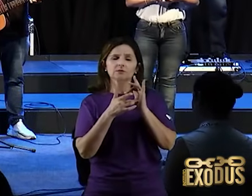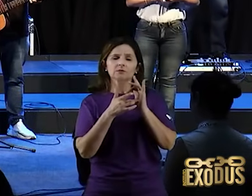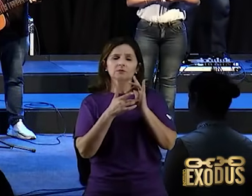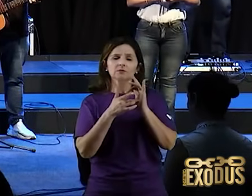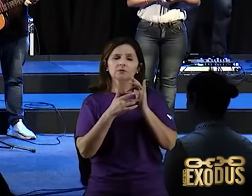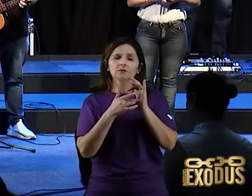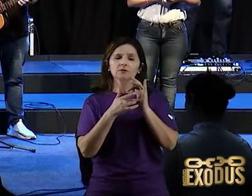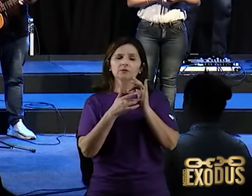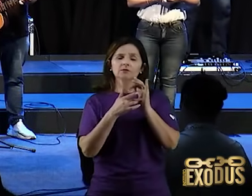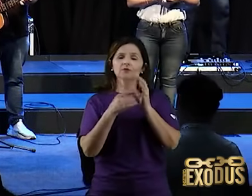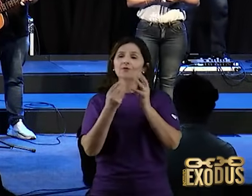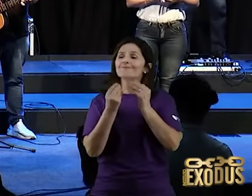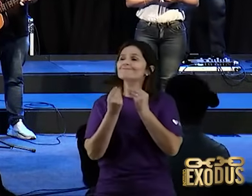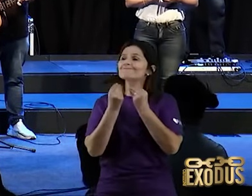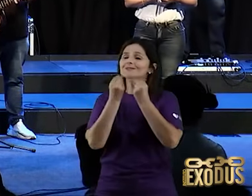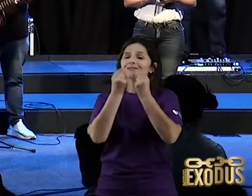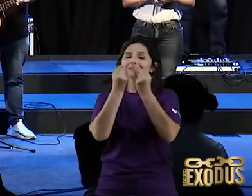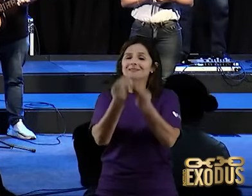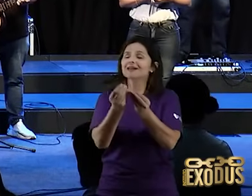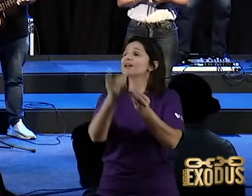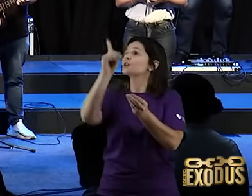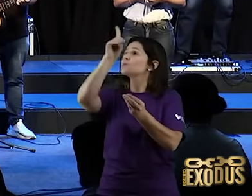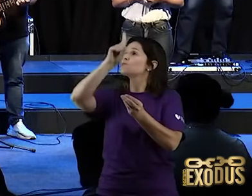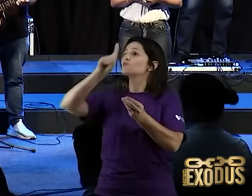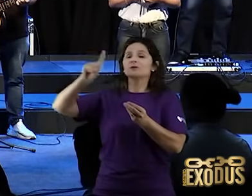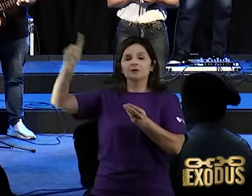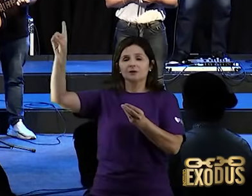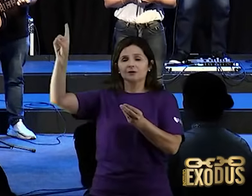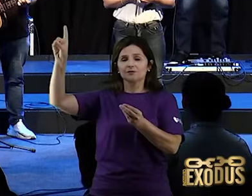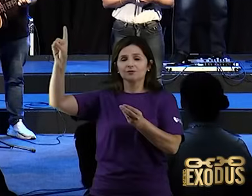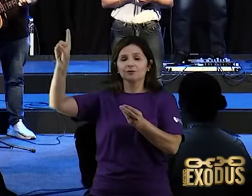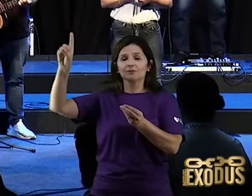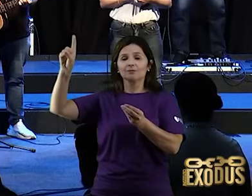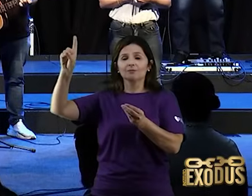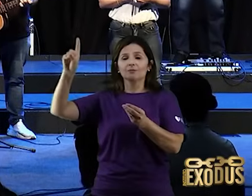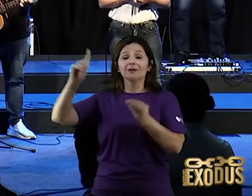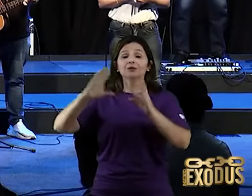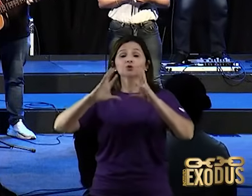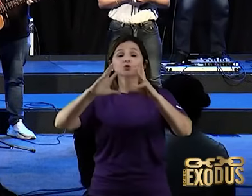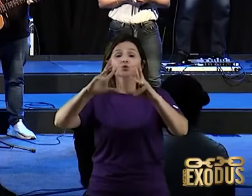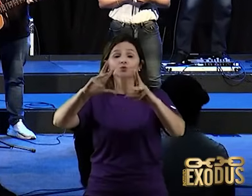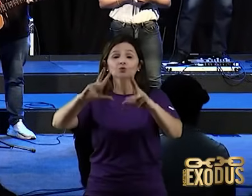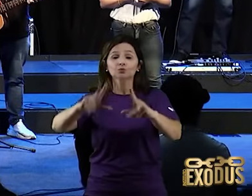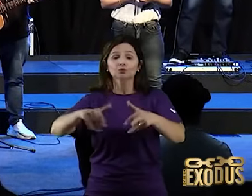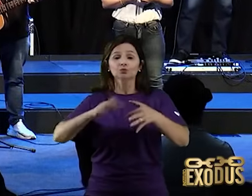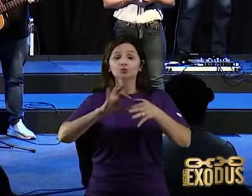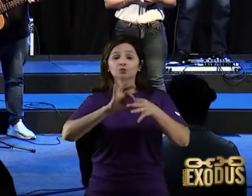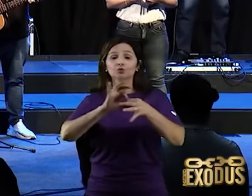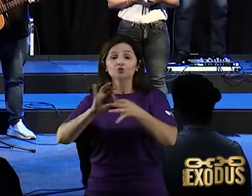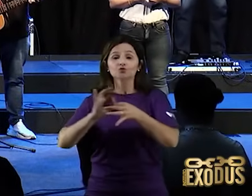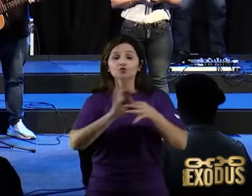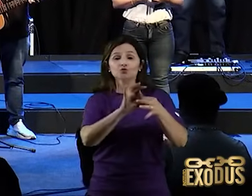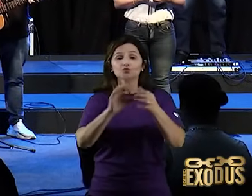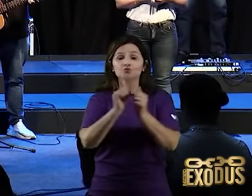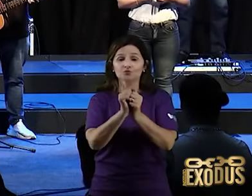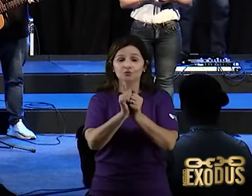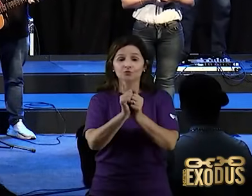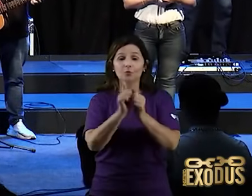entregue pelo pai para você não ficar de fora esse pão aqui é para pecadores